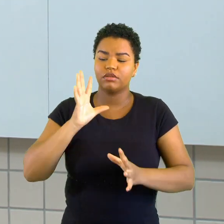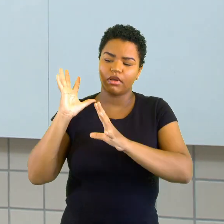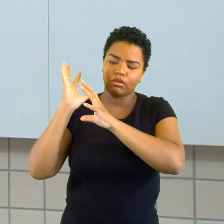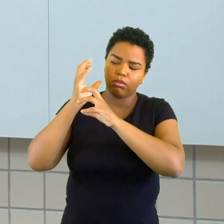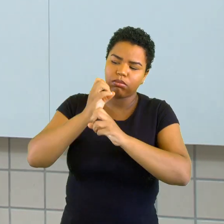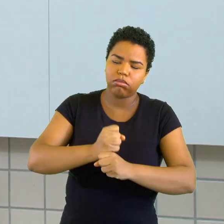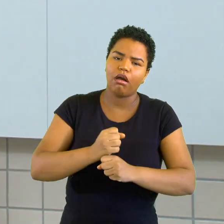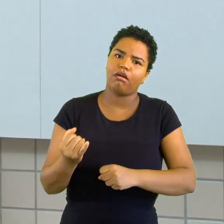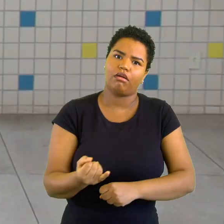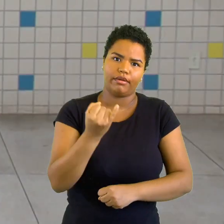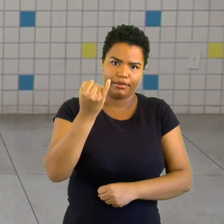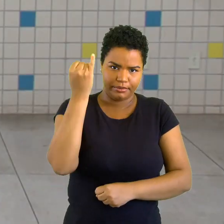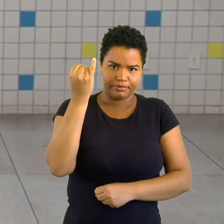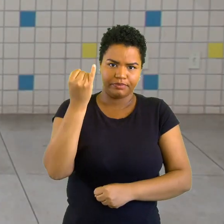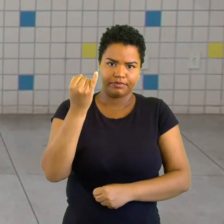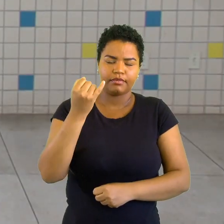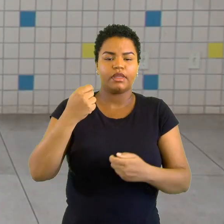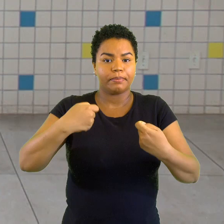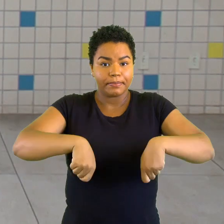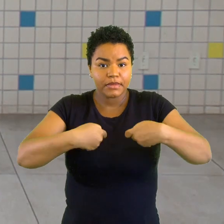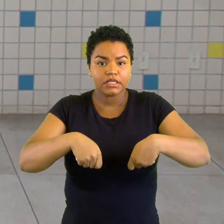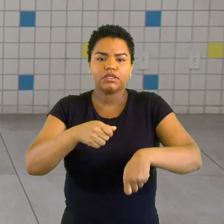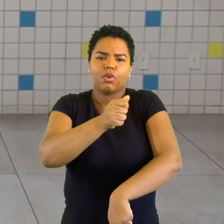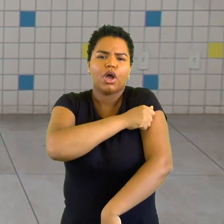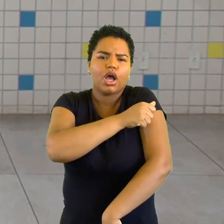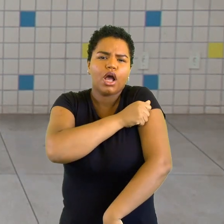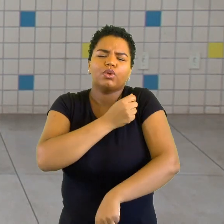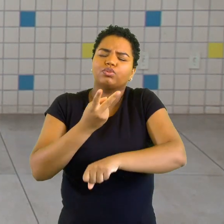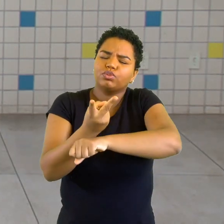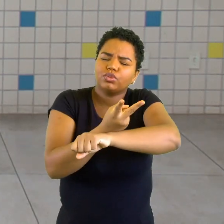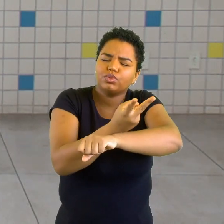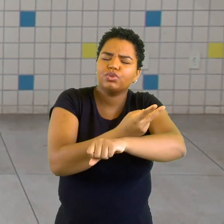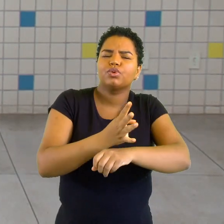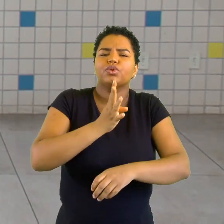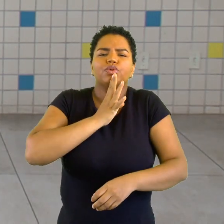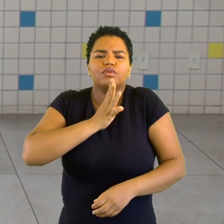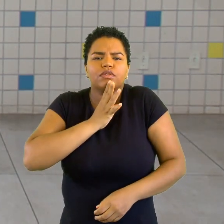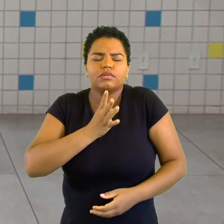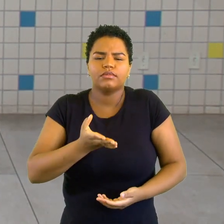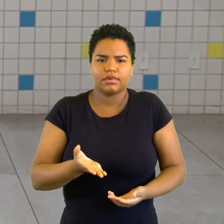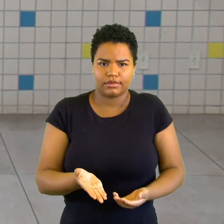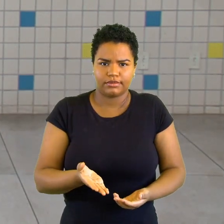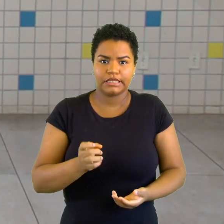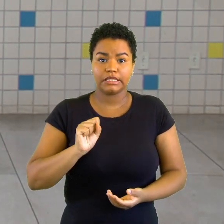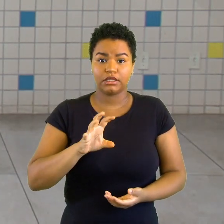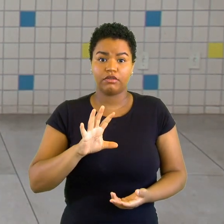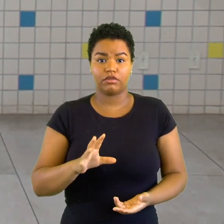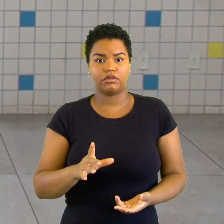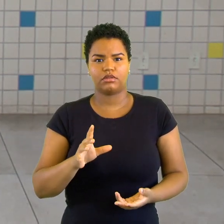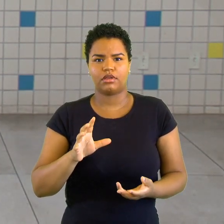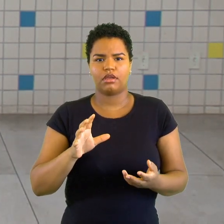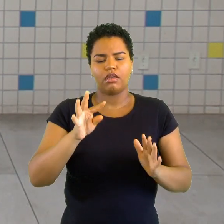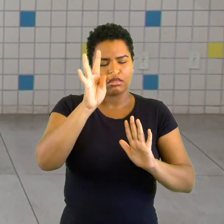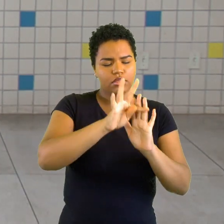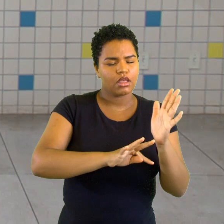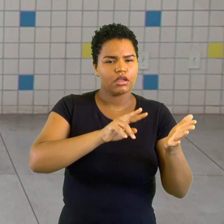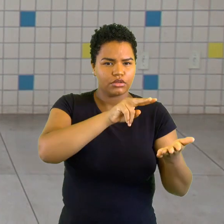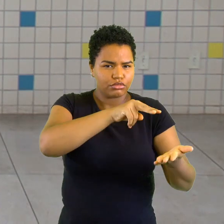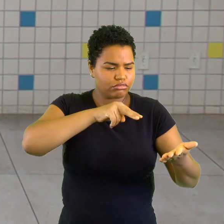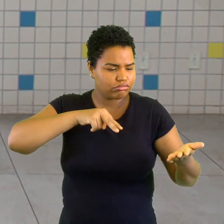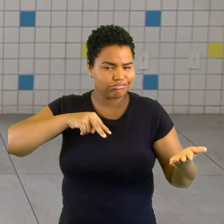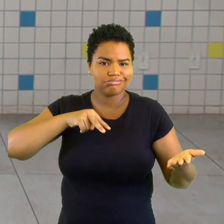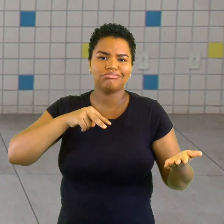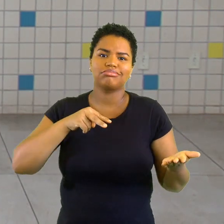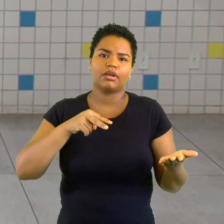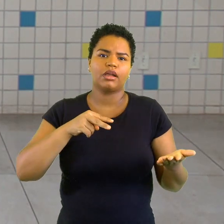importante. É necessário que o aluno busque conhecimento, porque se você pega um texto para ler, né, na língua inglesa ou